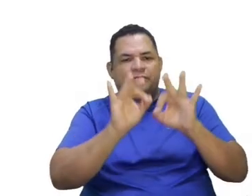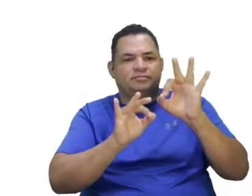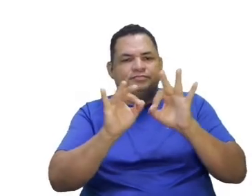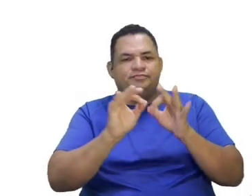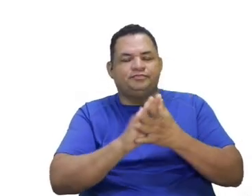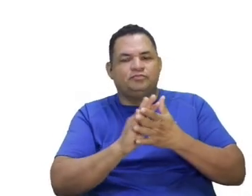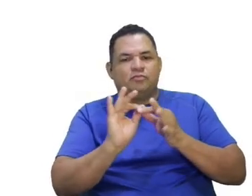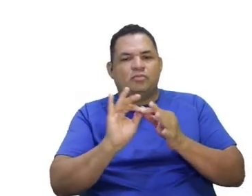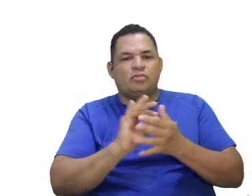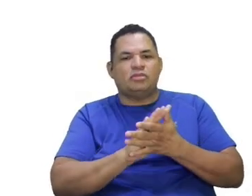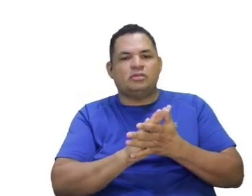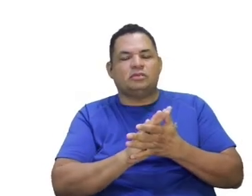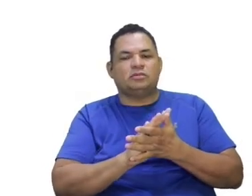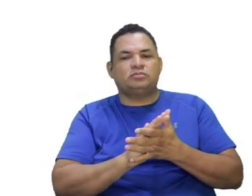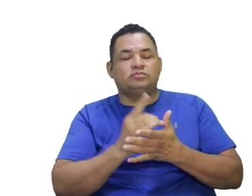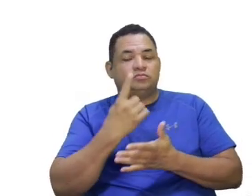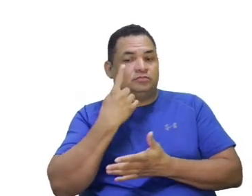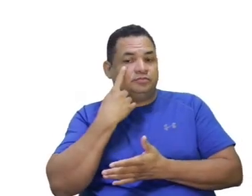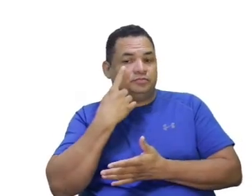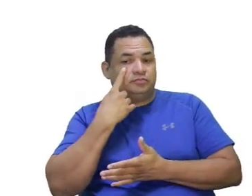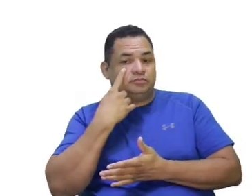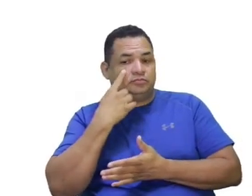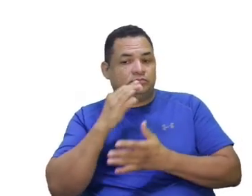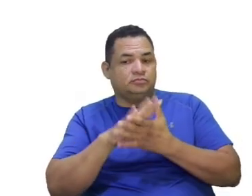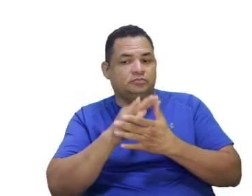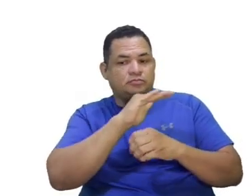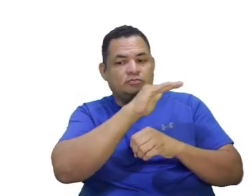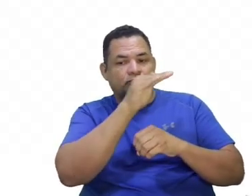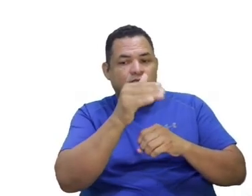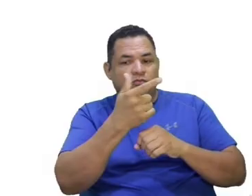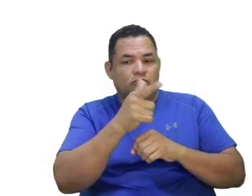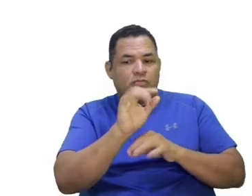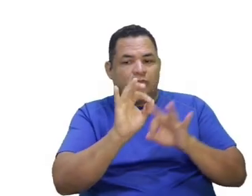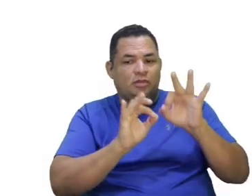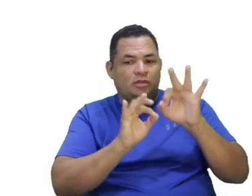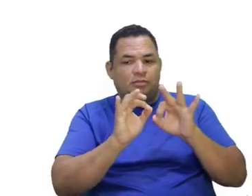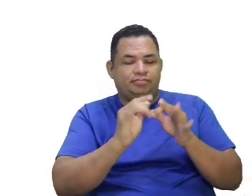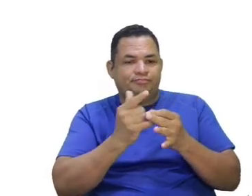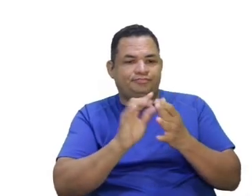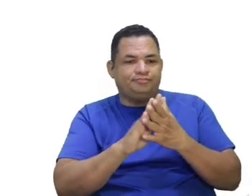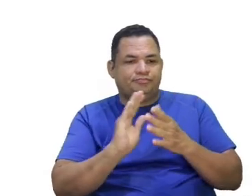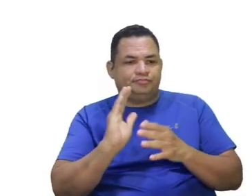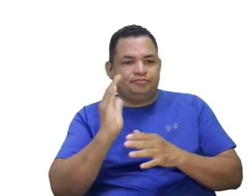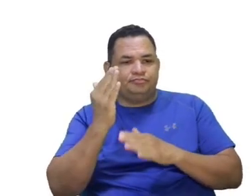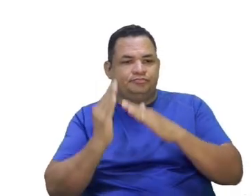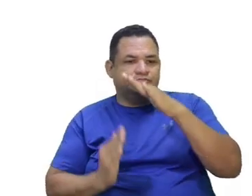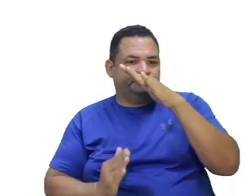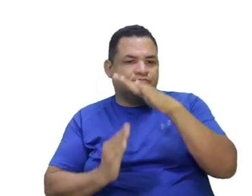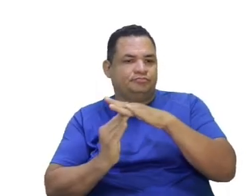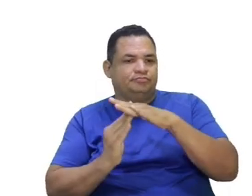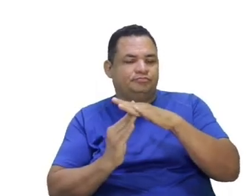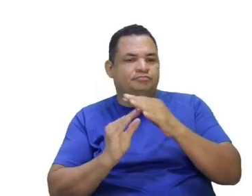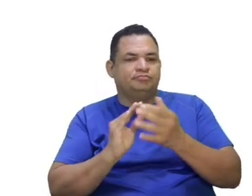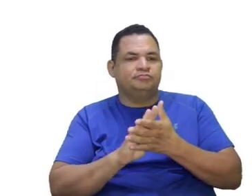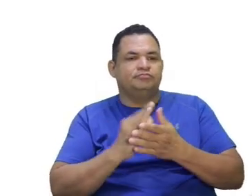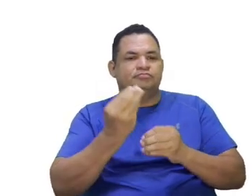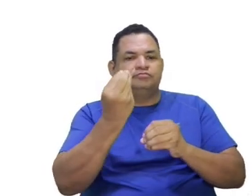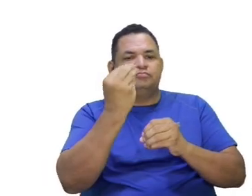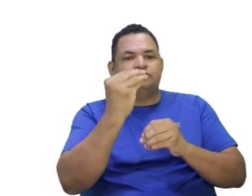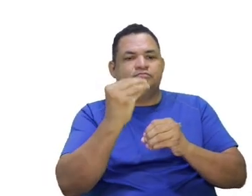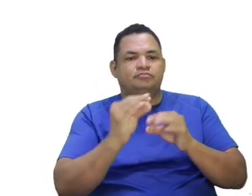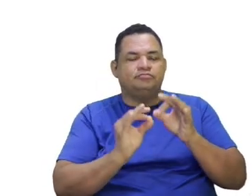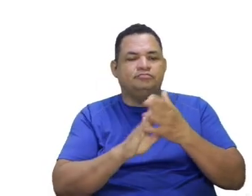estado fundamental, você vai observar que aquele subnível não está com a sua capacidade máxima preenchida. Então,